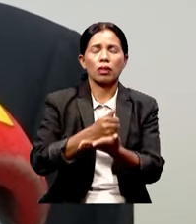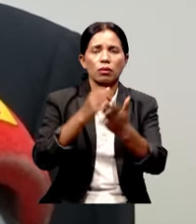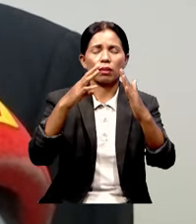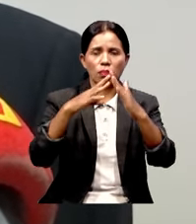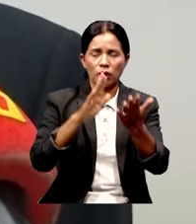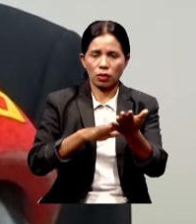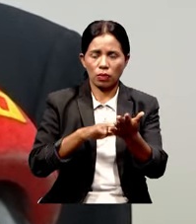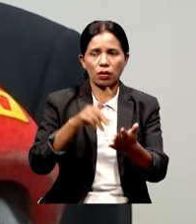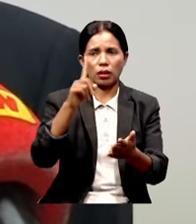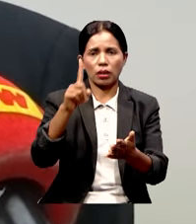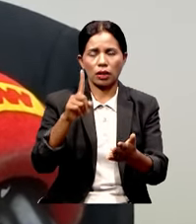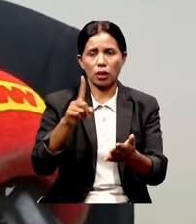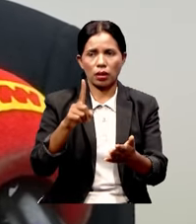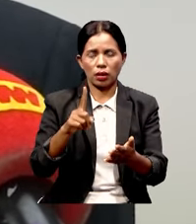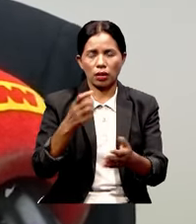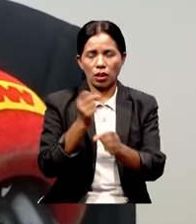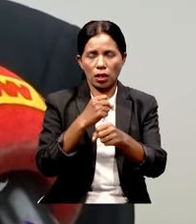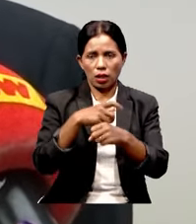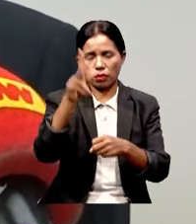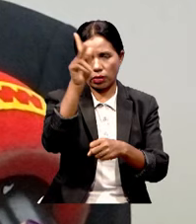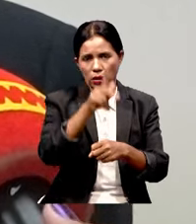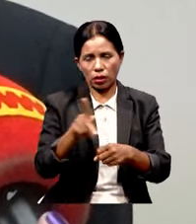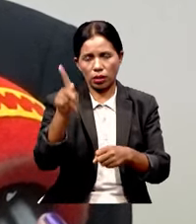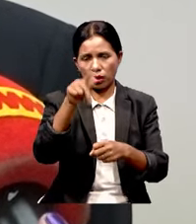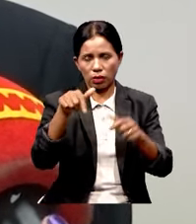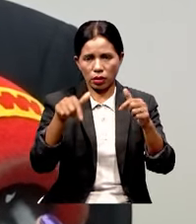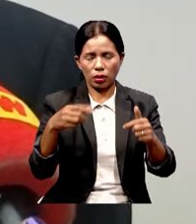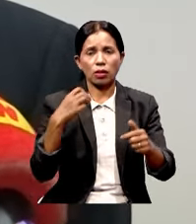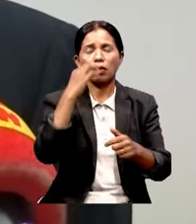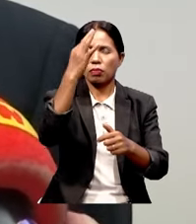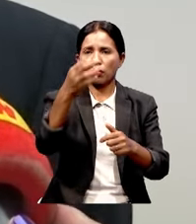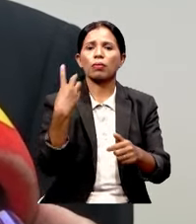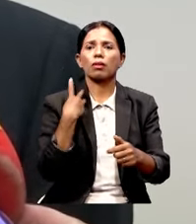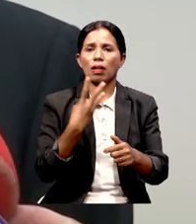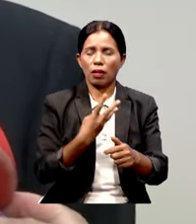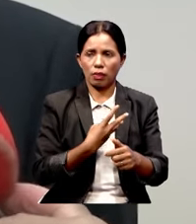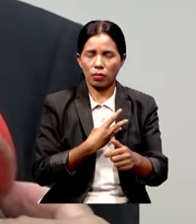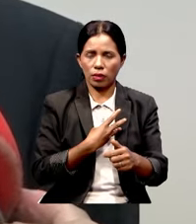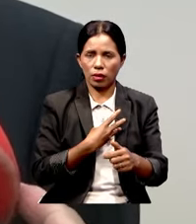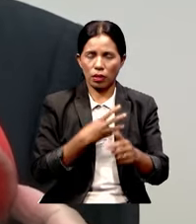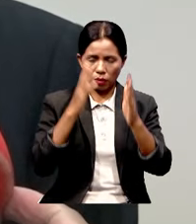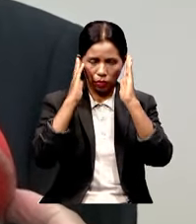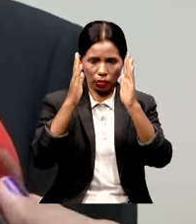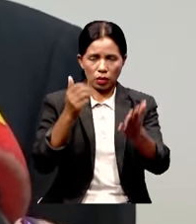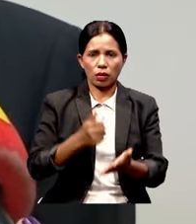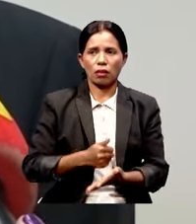ba durante fiscal year ida ne e depois ami ia futuro ami se kokolitang atu